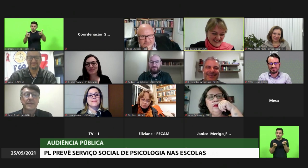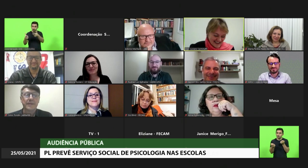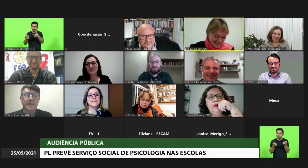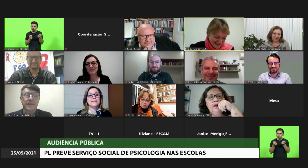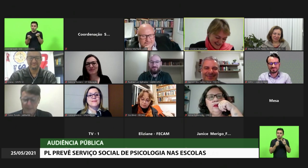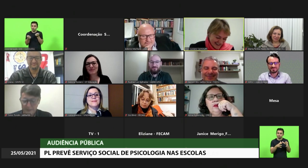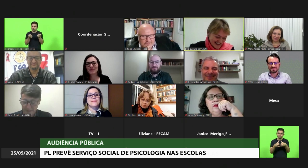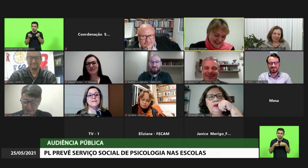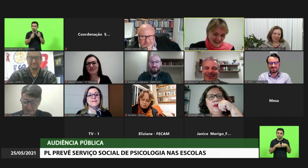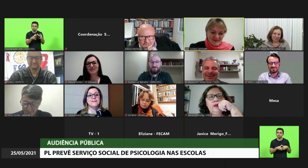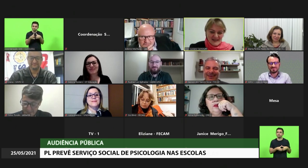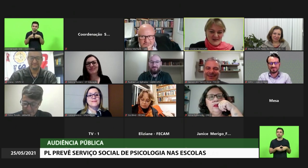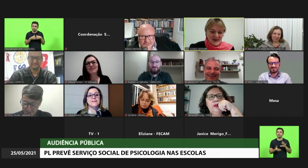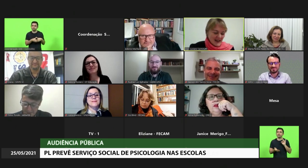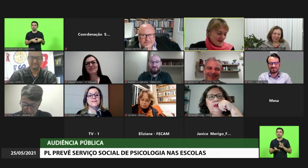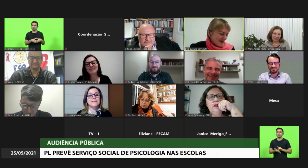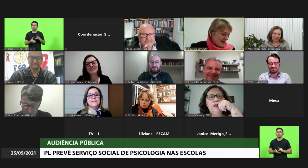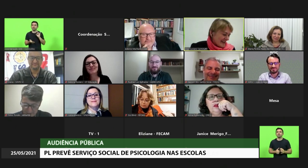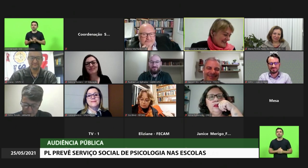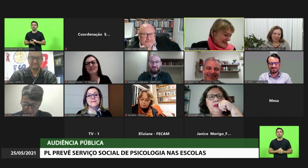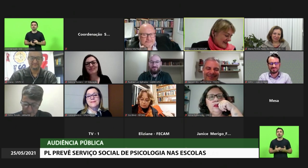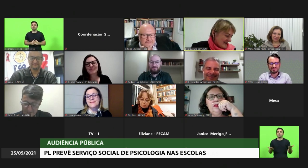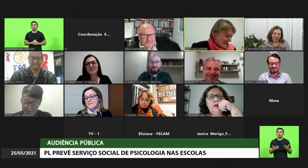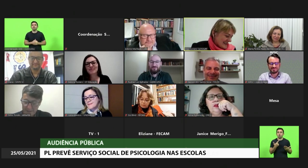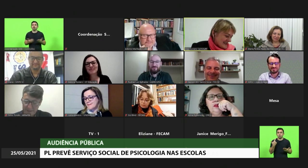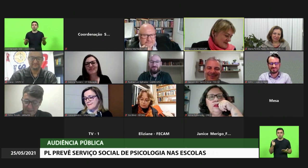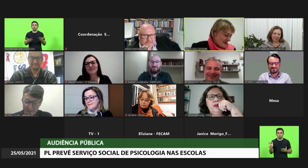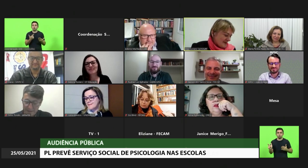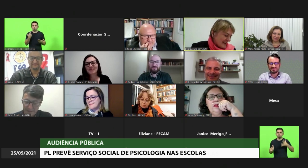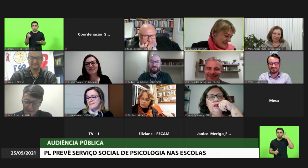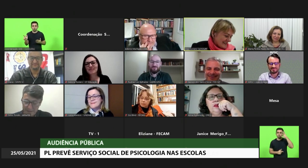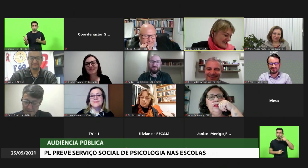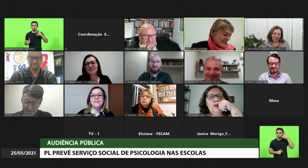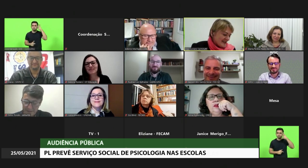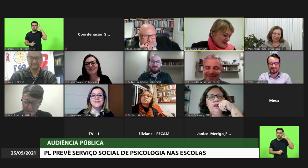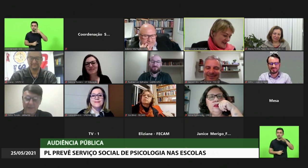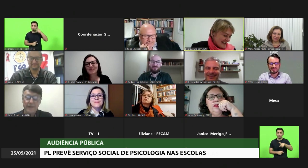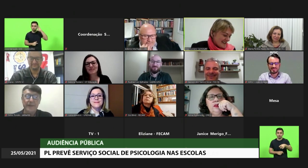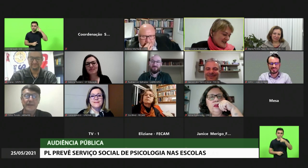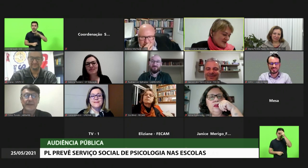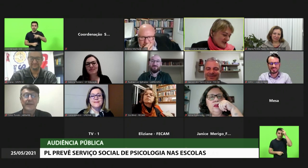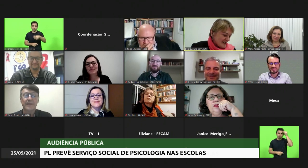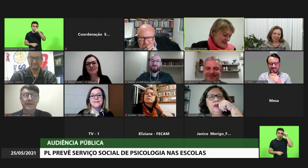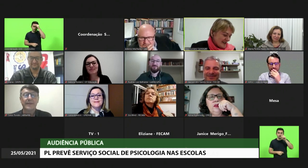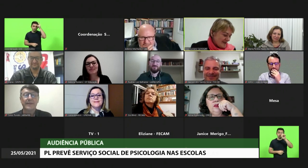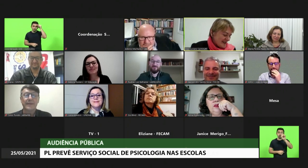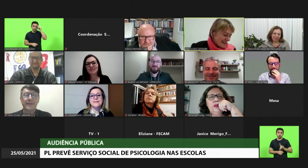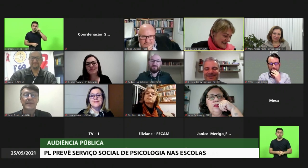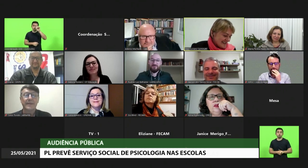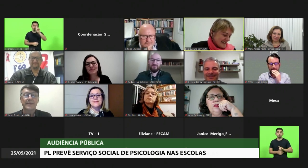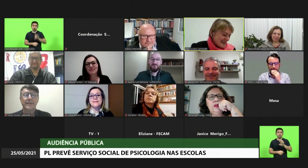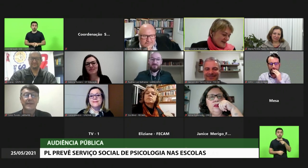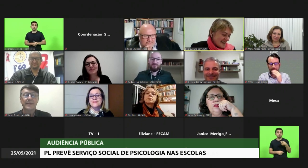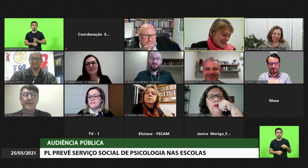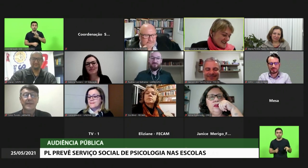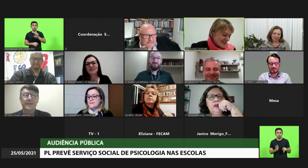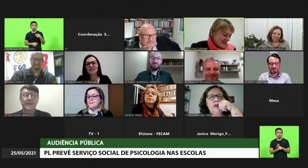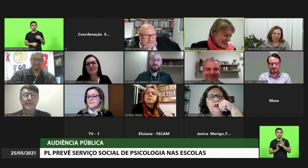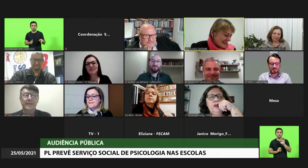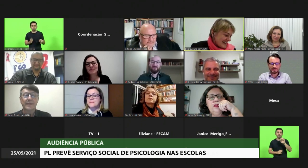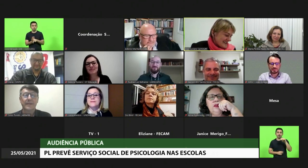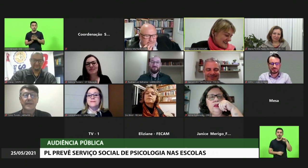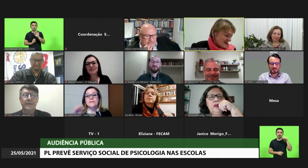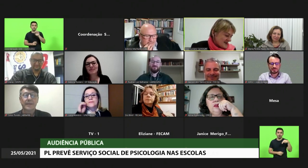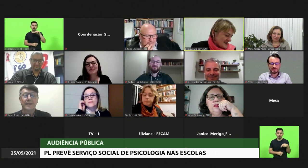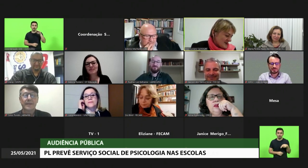Literalmente. Passo a palavra agora, então, à nossa ex-prefeita e diretora executiva da FECAM,